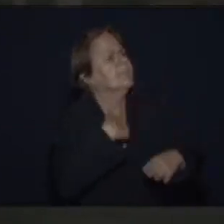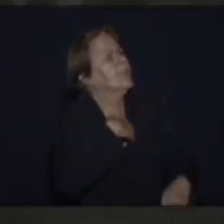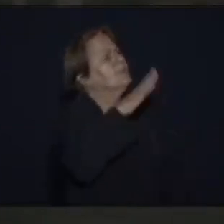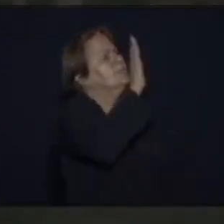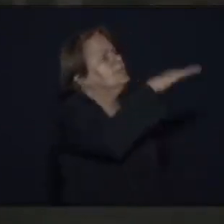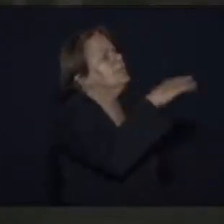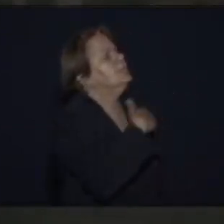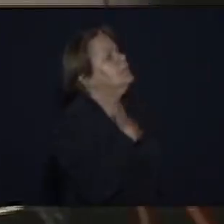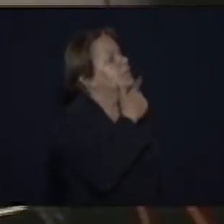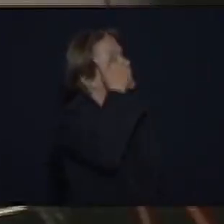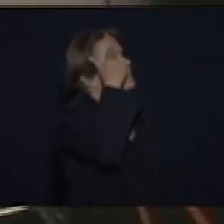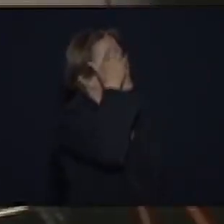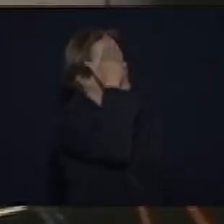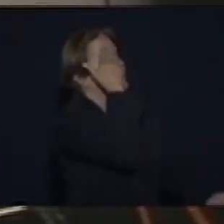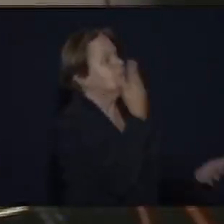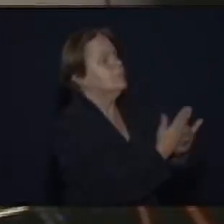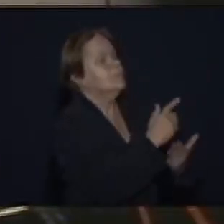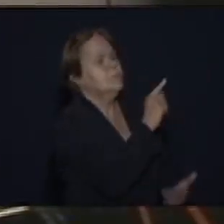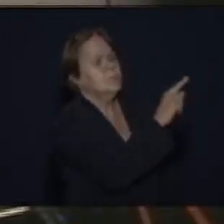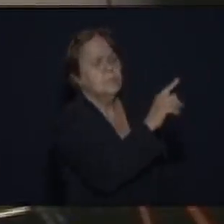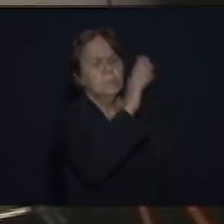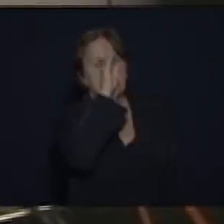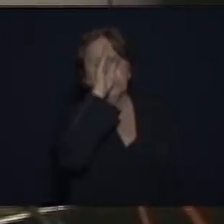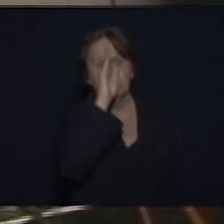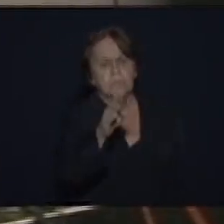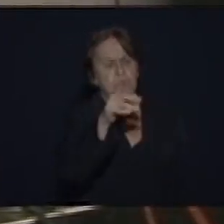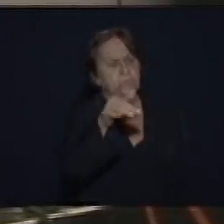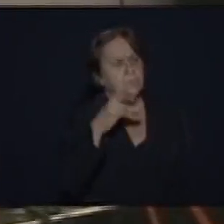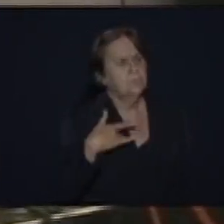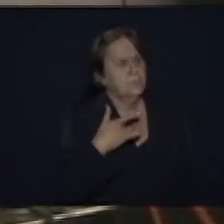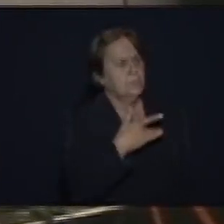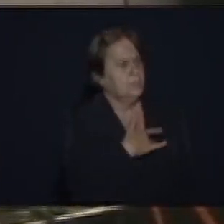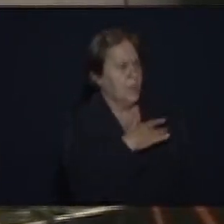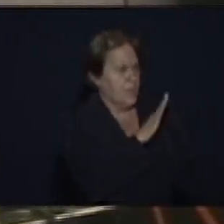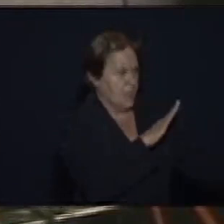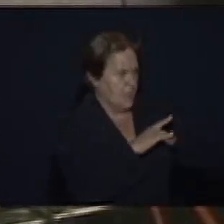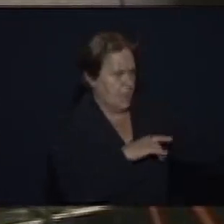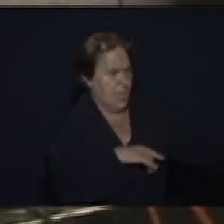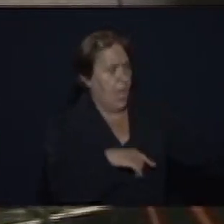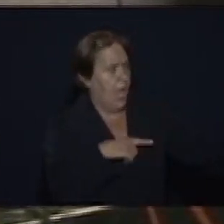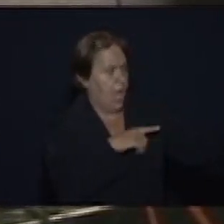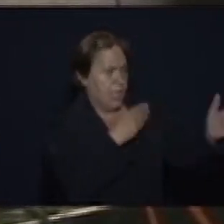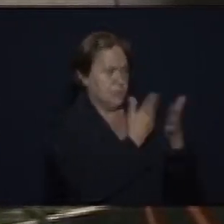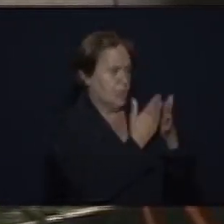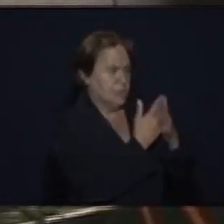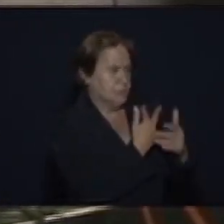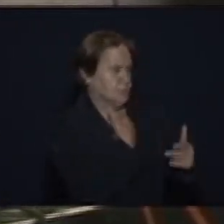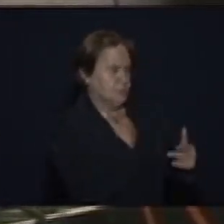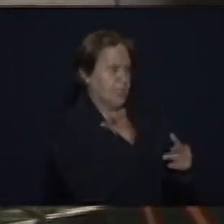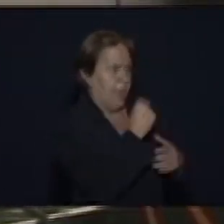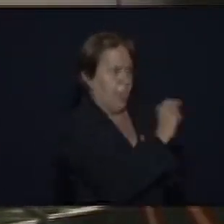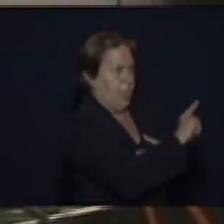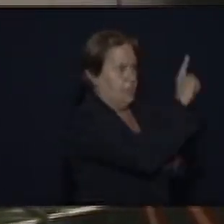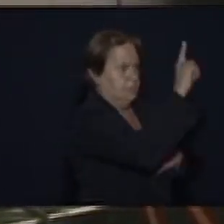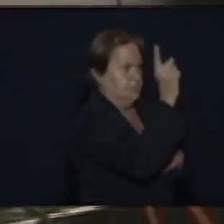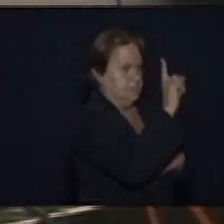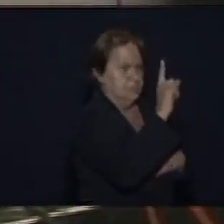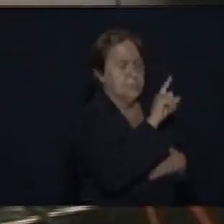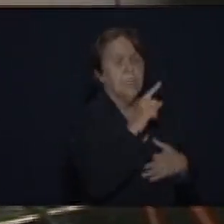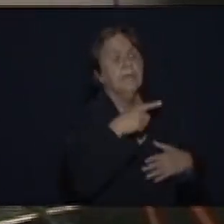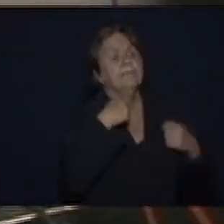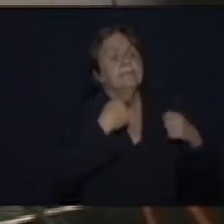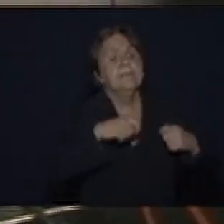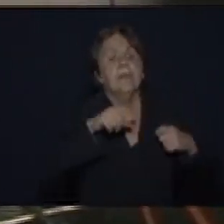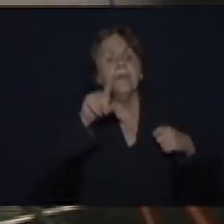olha Vera autoritário esse ano é para saúde educação nós vamos ter que aguentar o tranco não vai dar para dar um momento ele teve que fazer